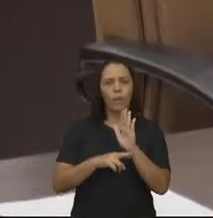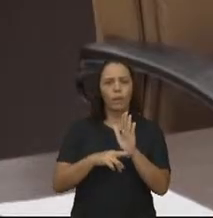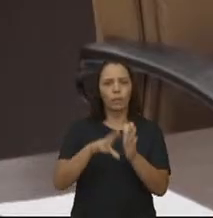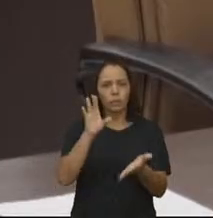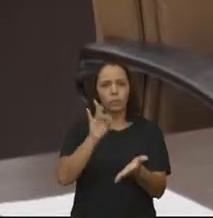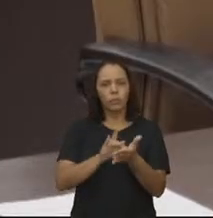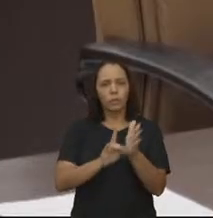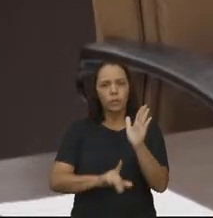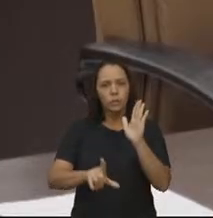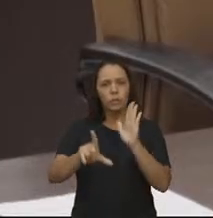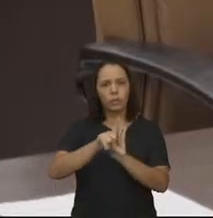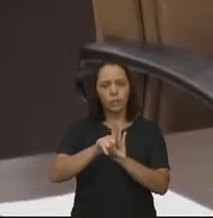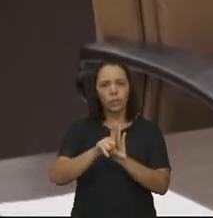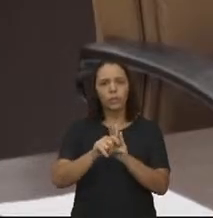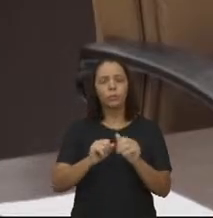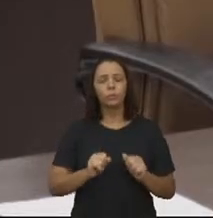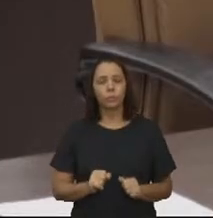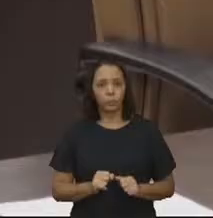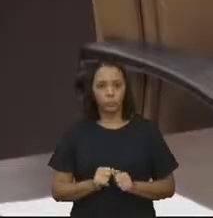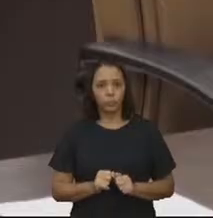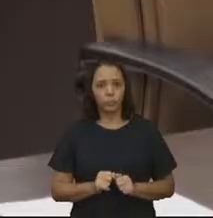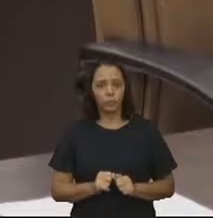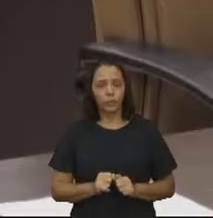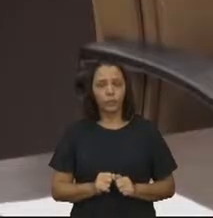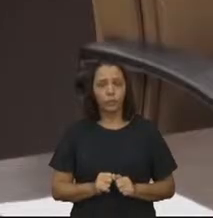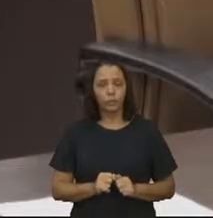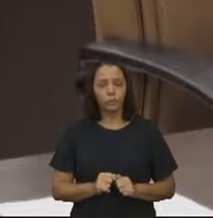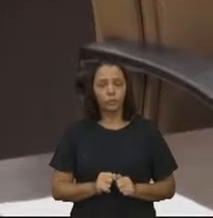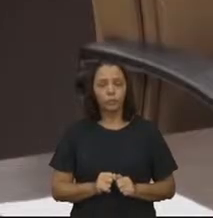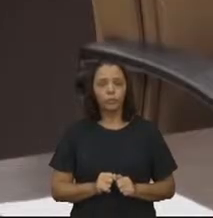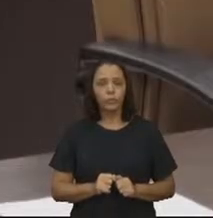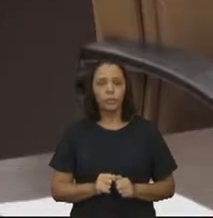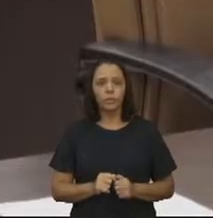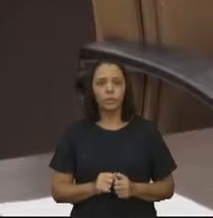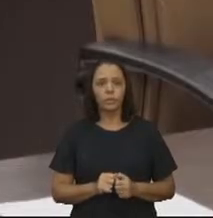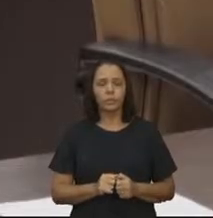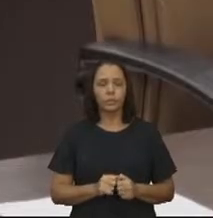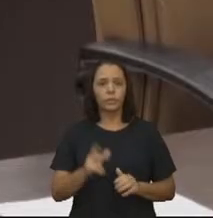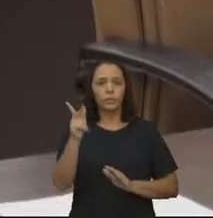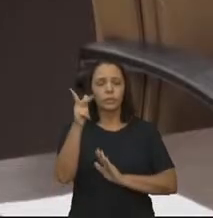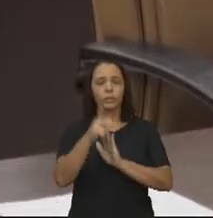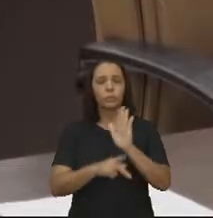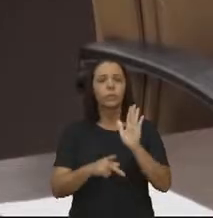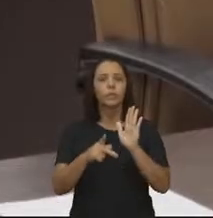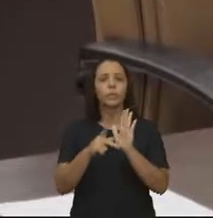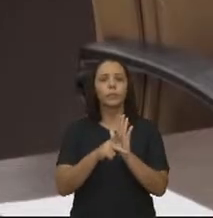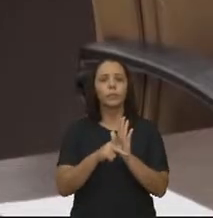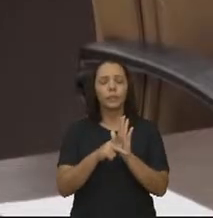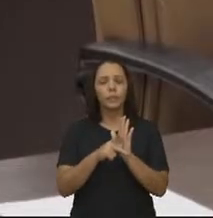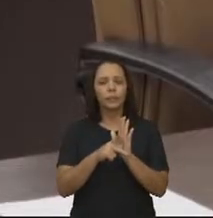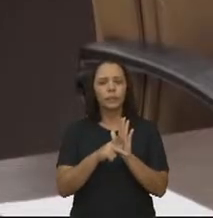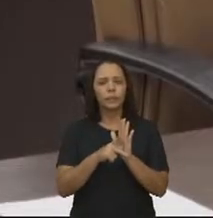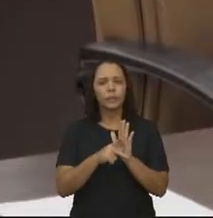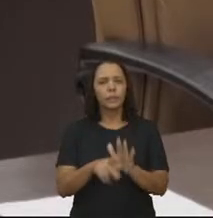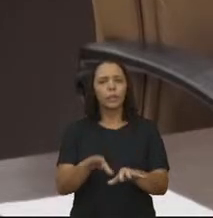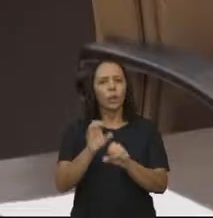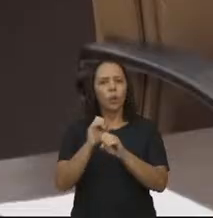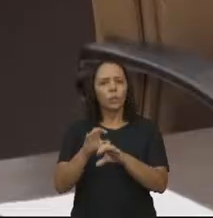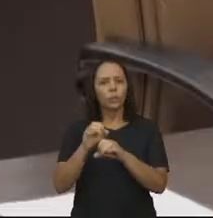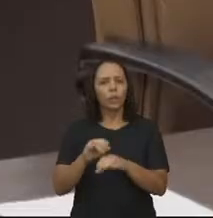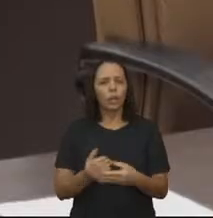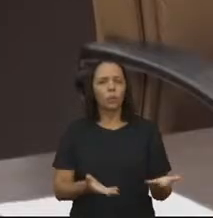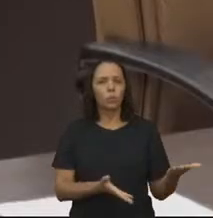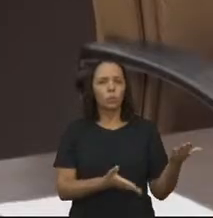no futuro pode ser que mude, e agora, votando esse projeto, a gente vai ter para sempre aí esse projeto para que a gente possa educar, né, a